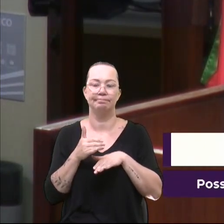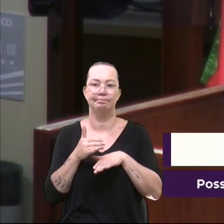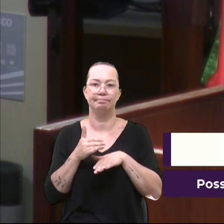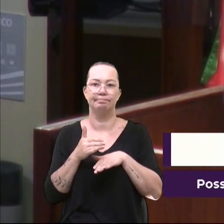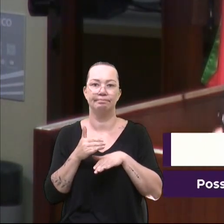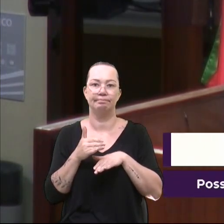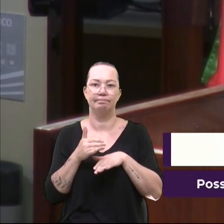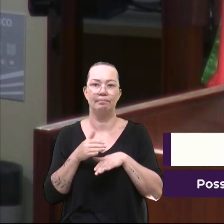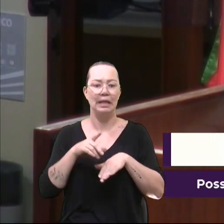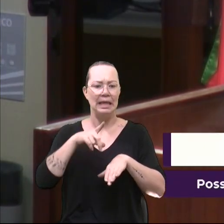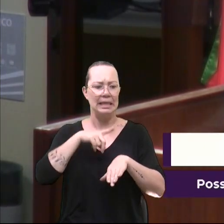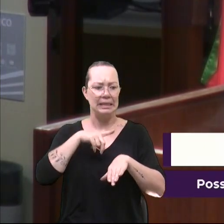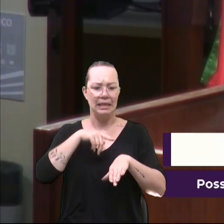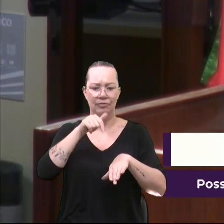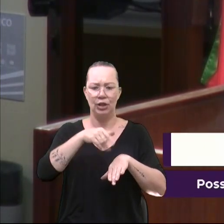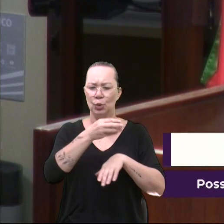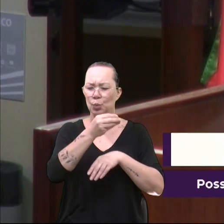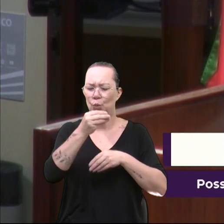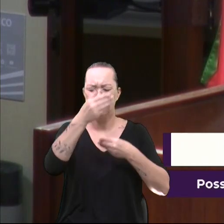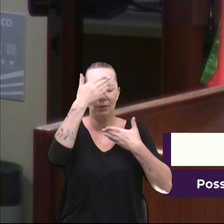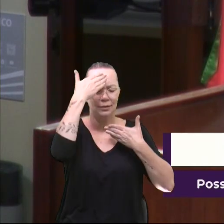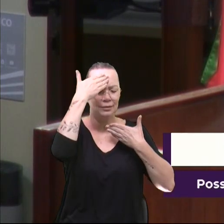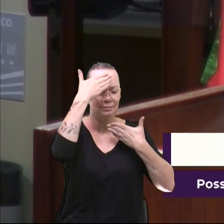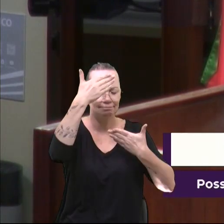Tivemos aqui centenas de homenagens,